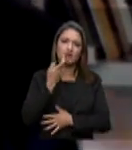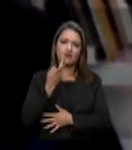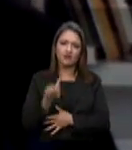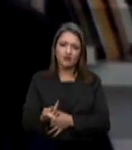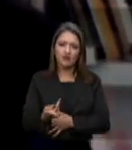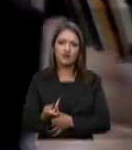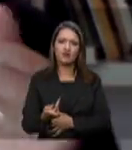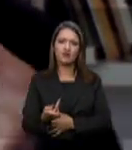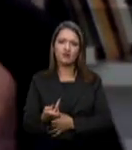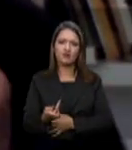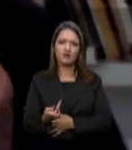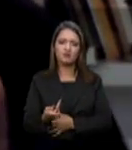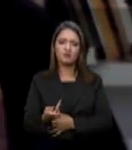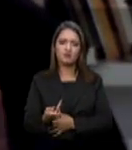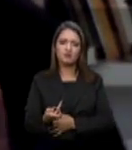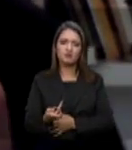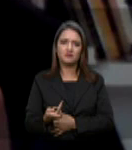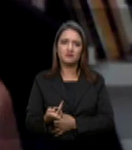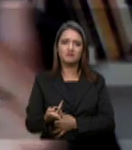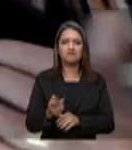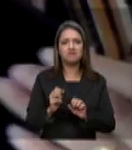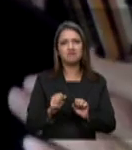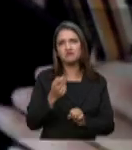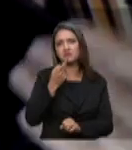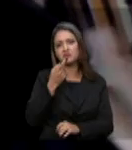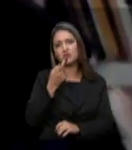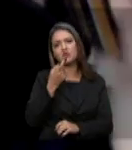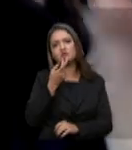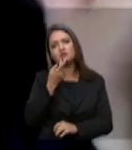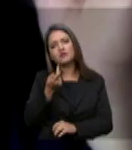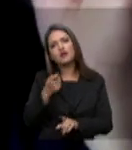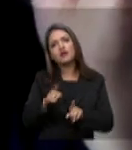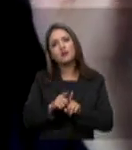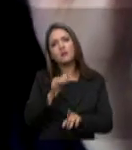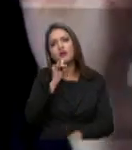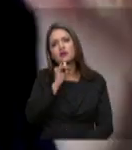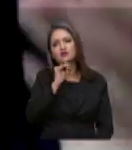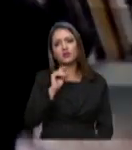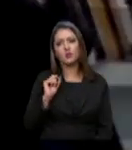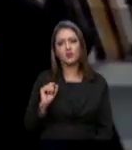eu posso apenas mencionar por exemplo que